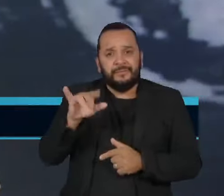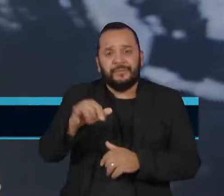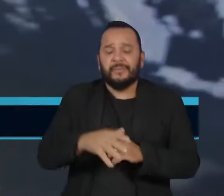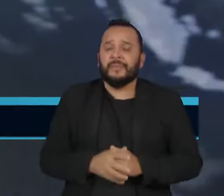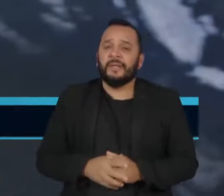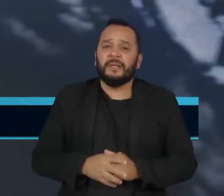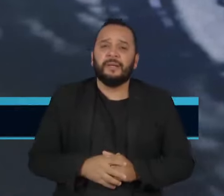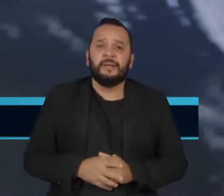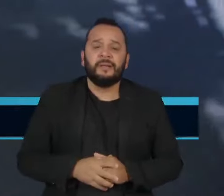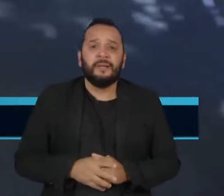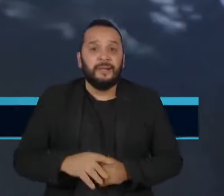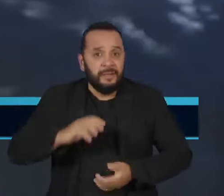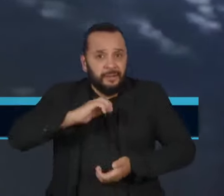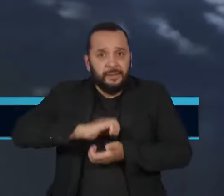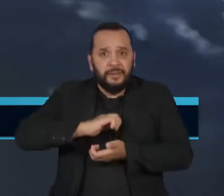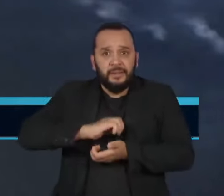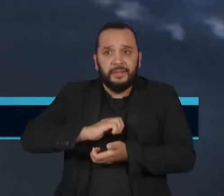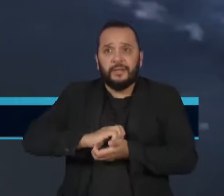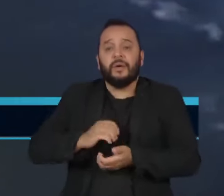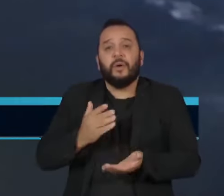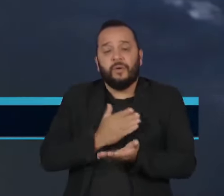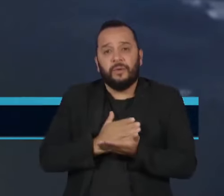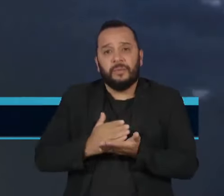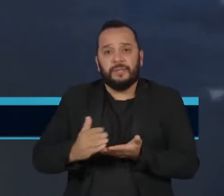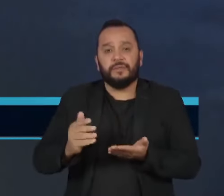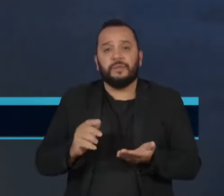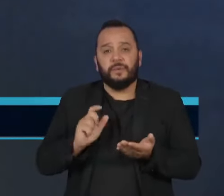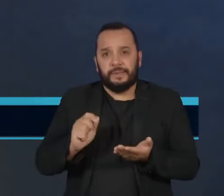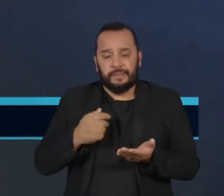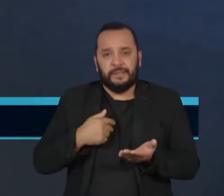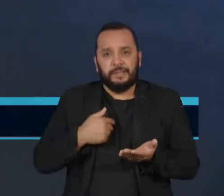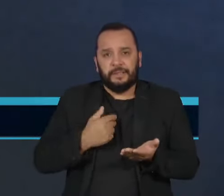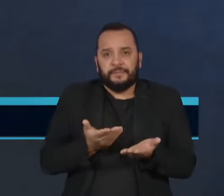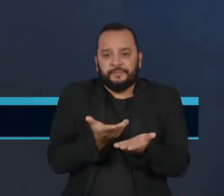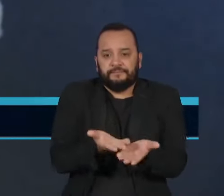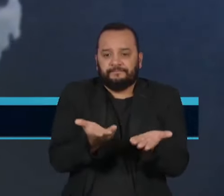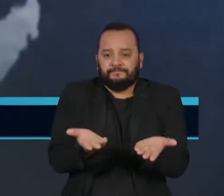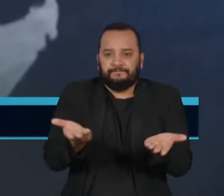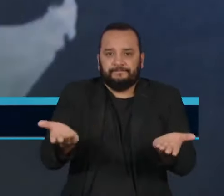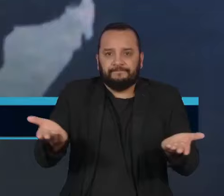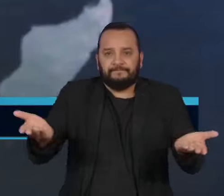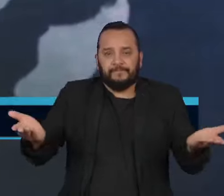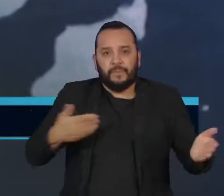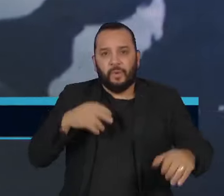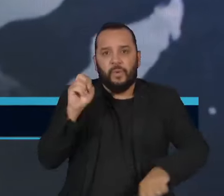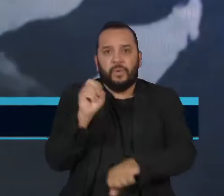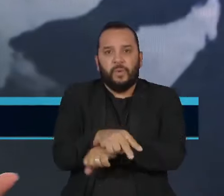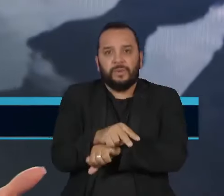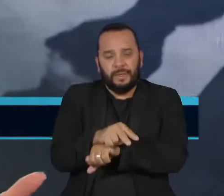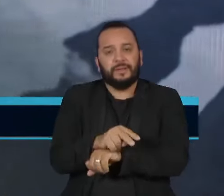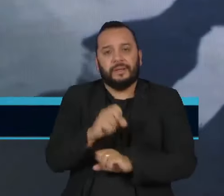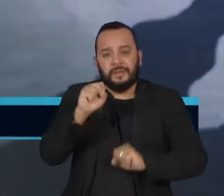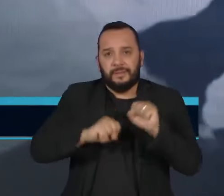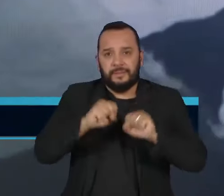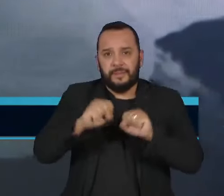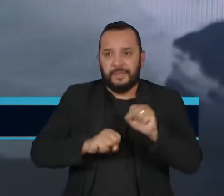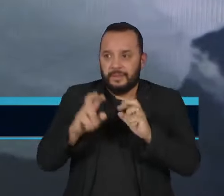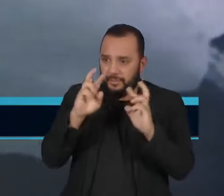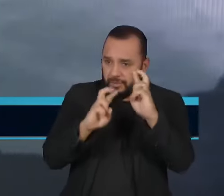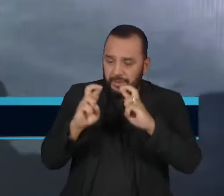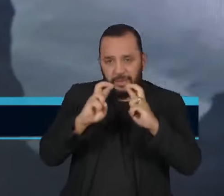e o Supremo Tribunal Federal abriu licitação para contratar uma empresa para monitorar as redes sociais o pregão já